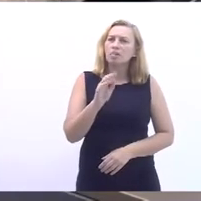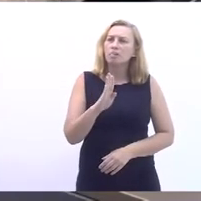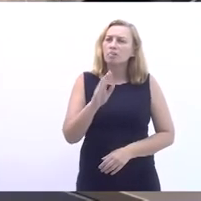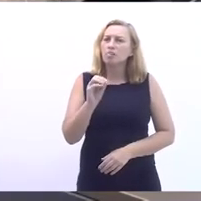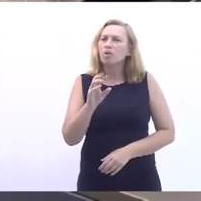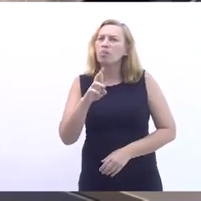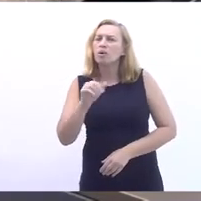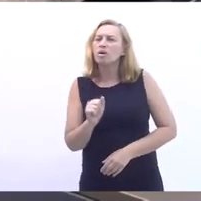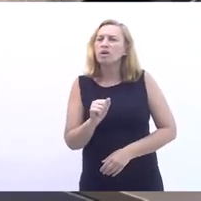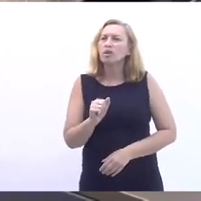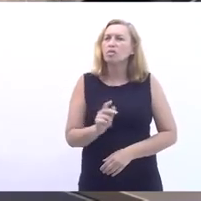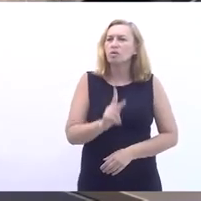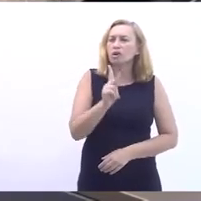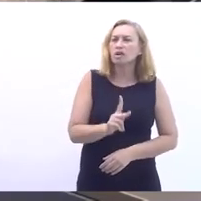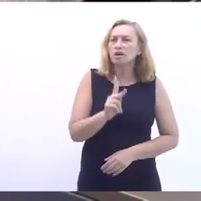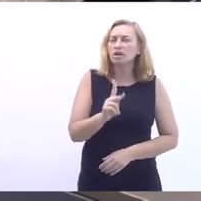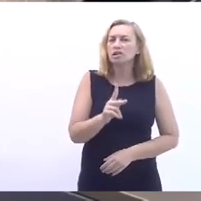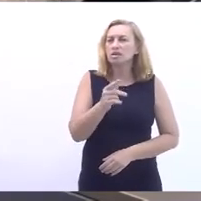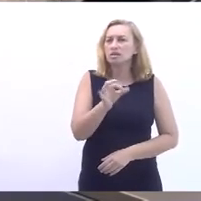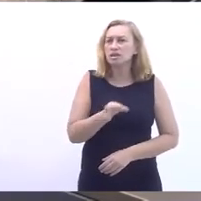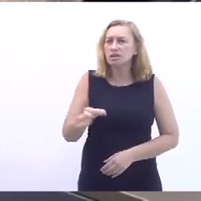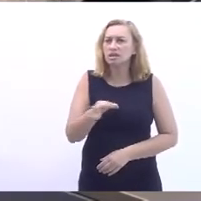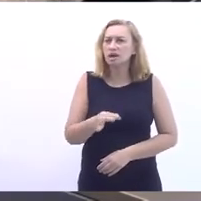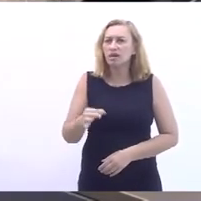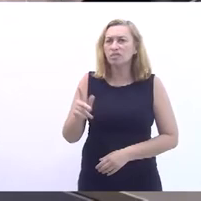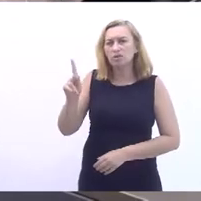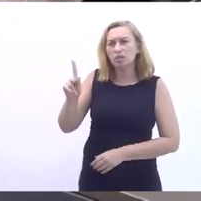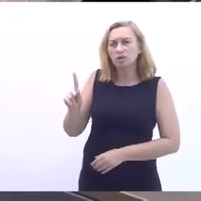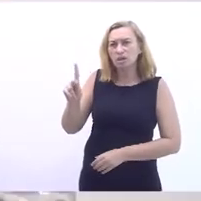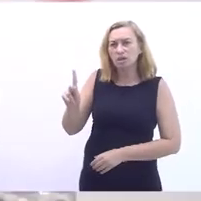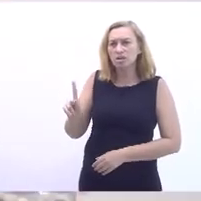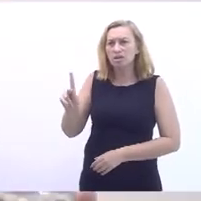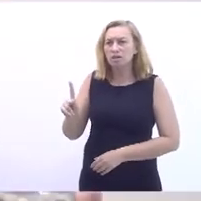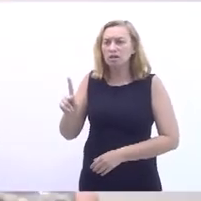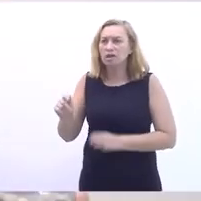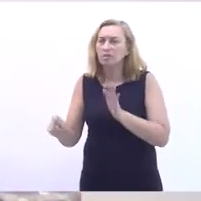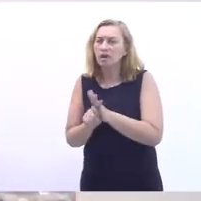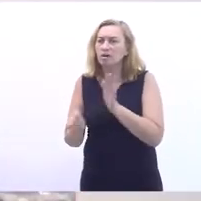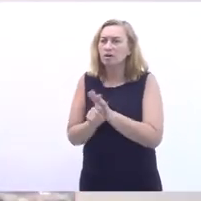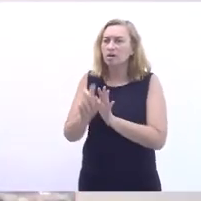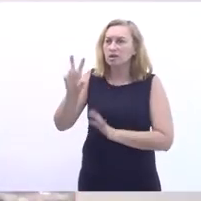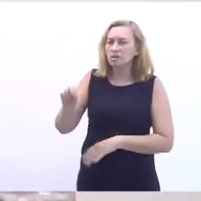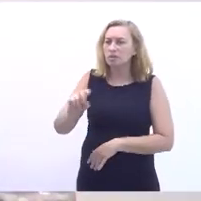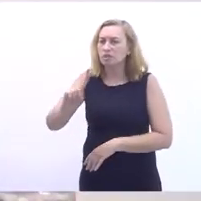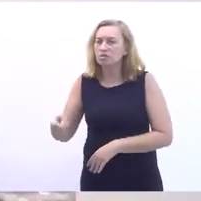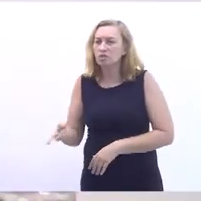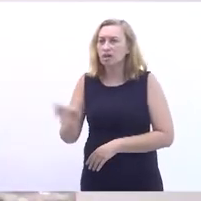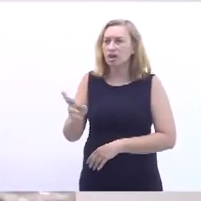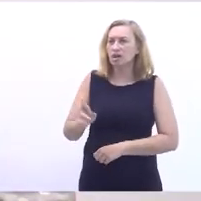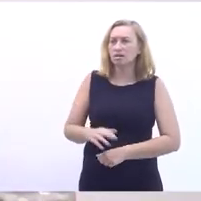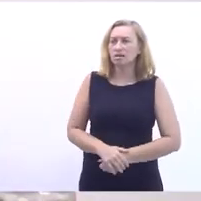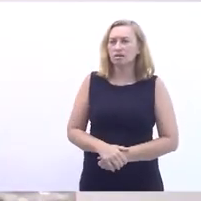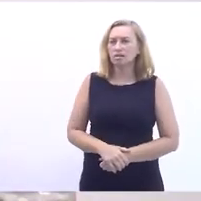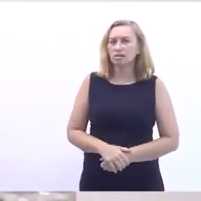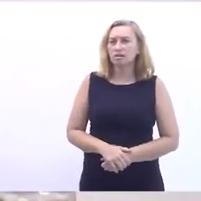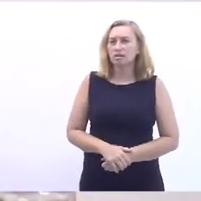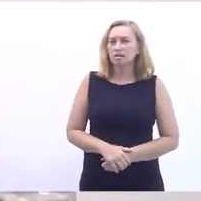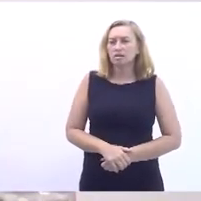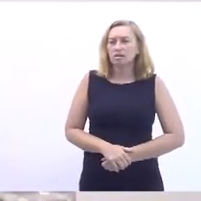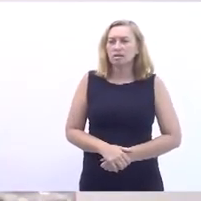que o quilo da abóbora custa centavos e o quilo da maconha que eu vou falar aqui pode custar 50 mil reais né enfim